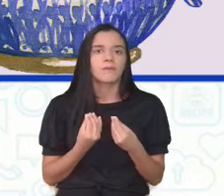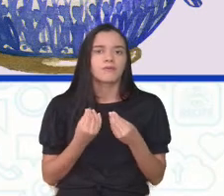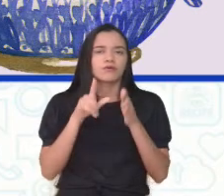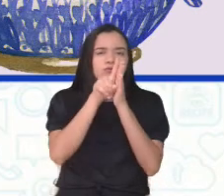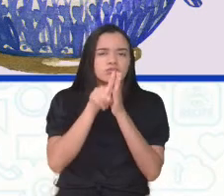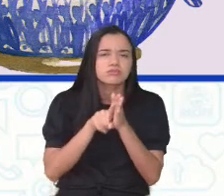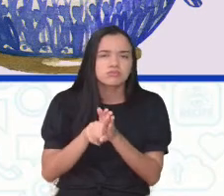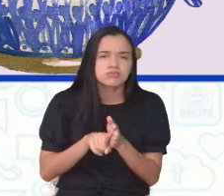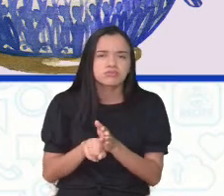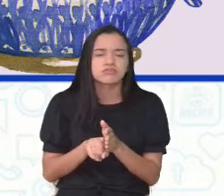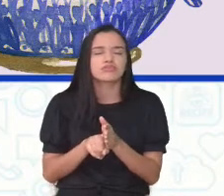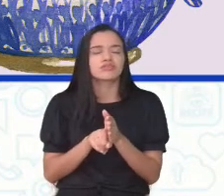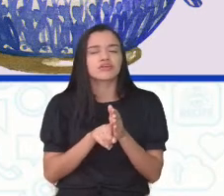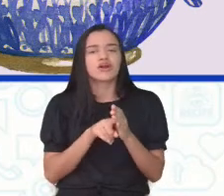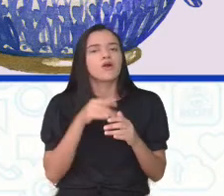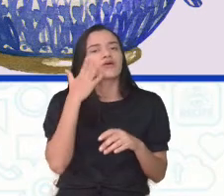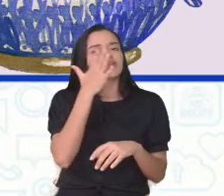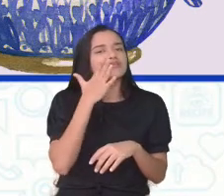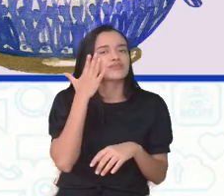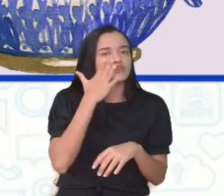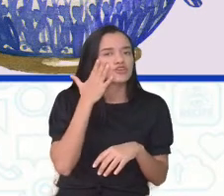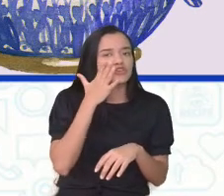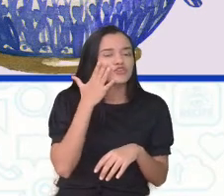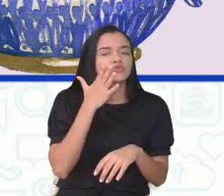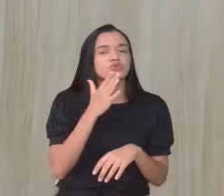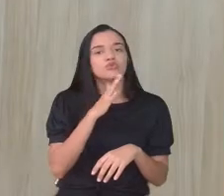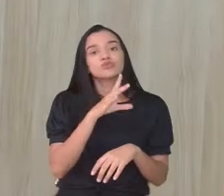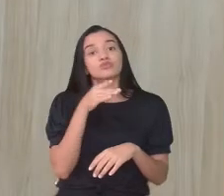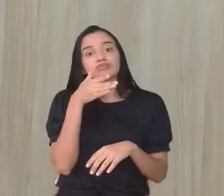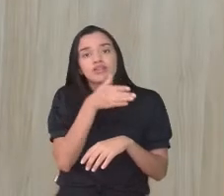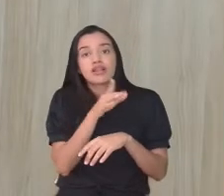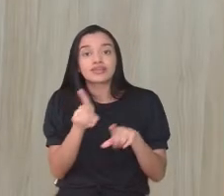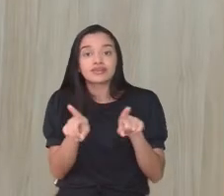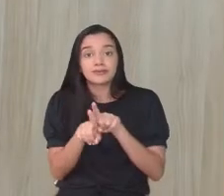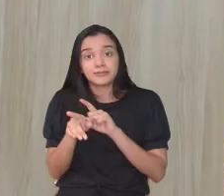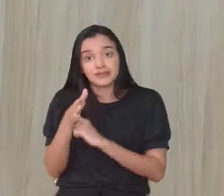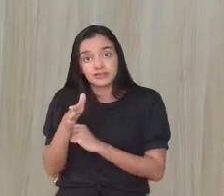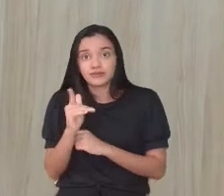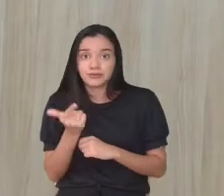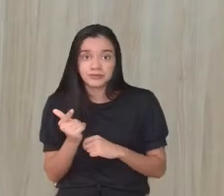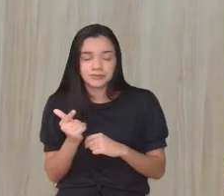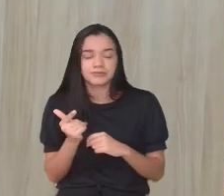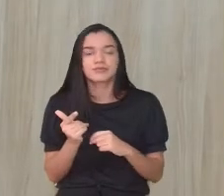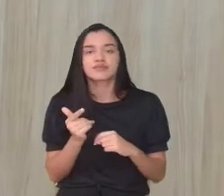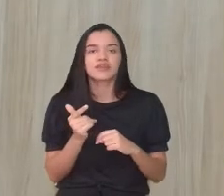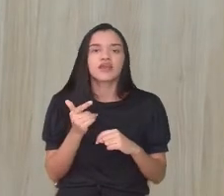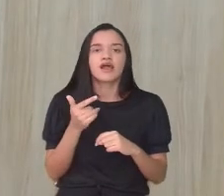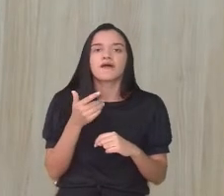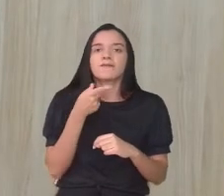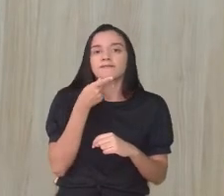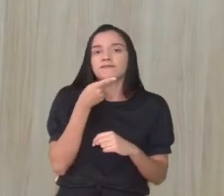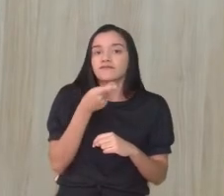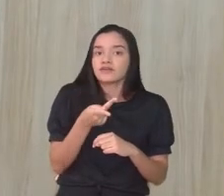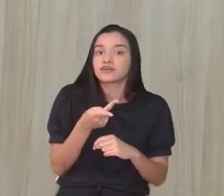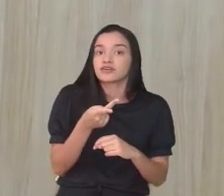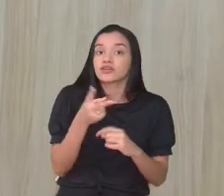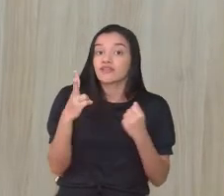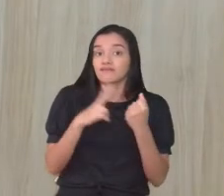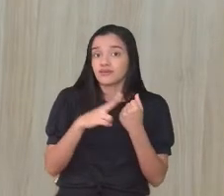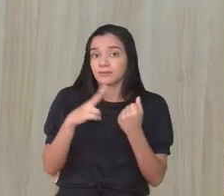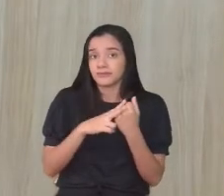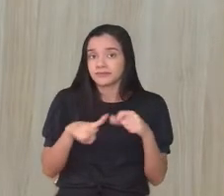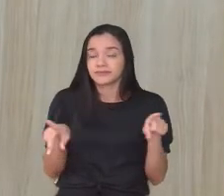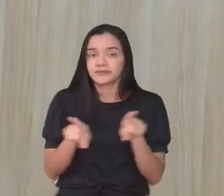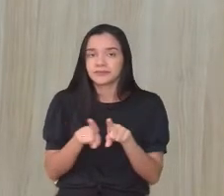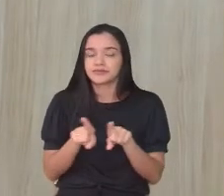diagnosticar o que é discurso direto e o que não é discurso indireto por meio das falas, por meio da ação verbal também,